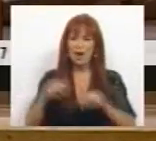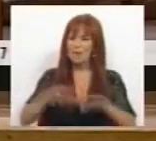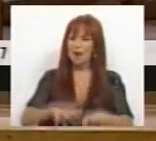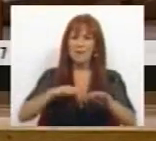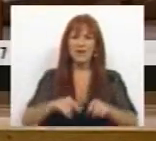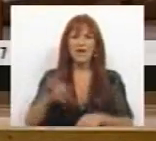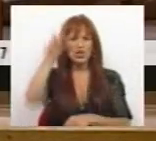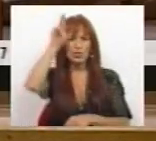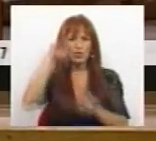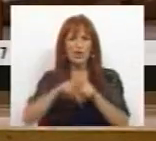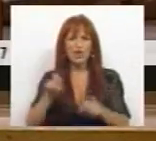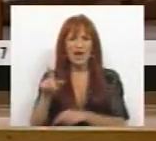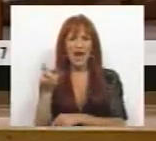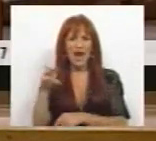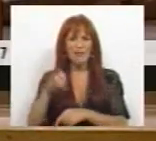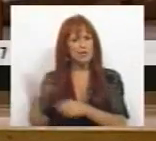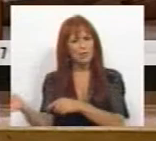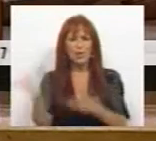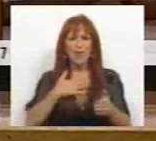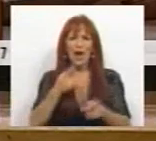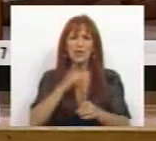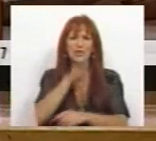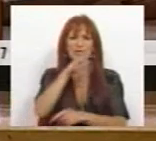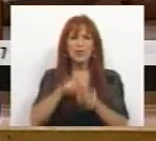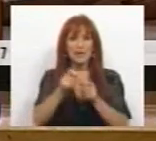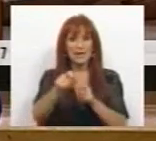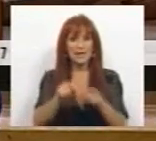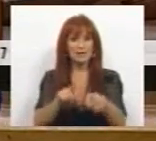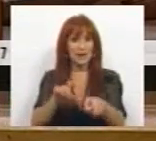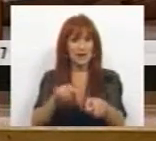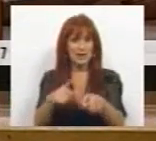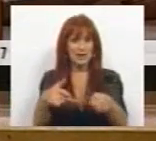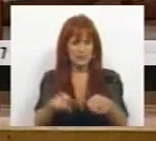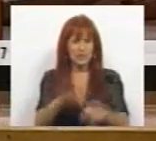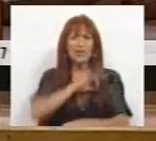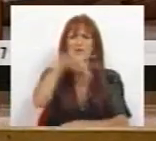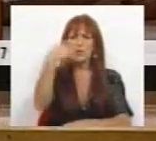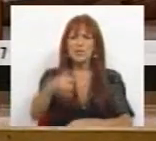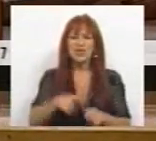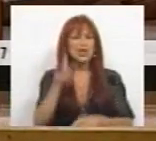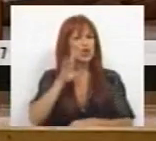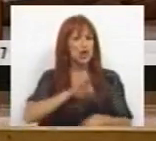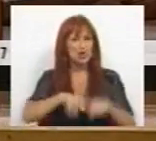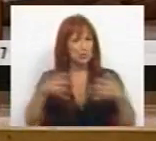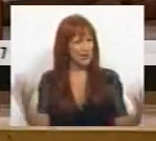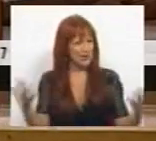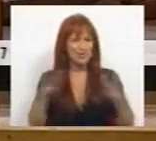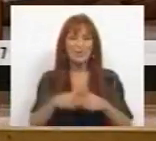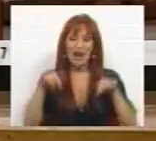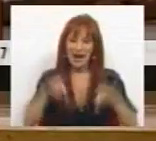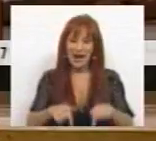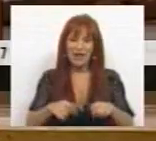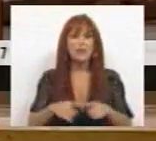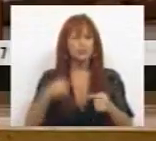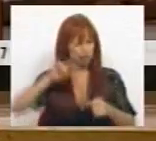marchar entre Porto Alegre e Elvas pelo retorno do comboio na linha de leste. Senhor Presidente, senhoras e senhores deputados,